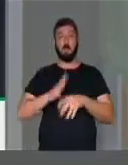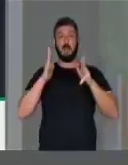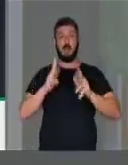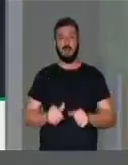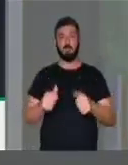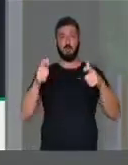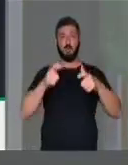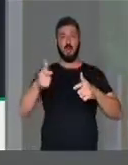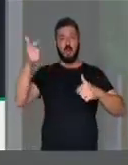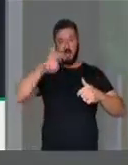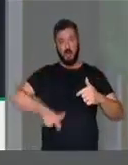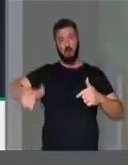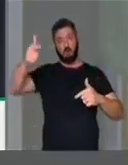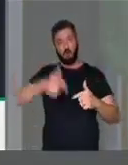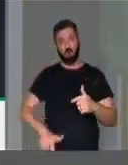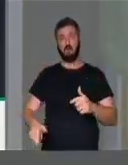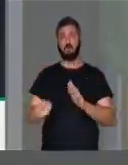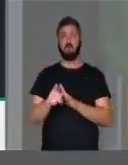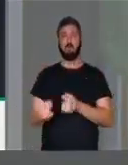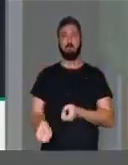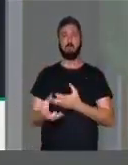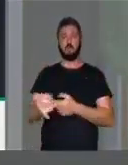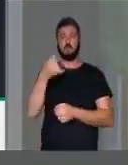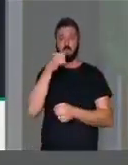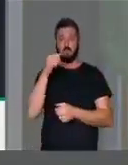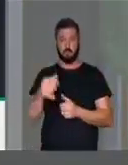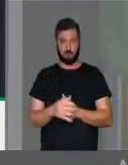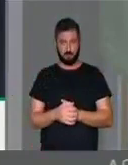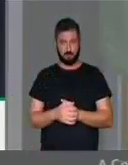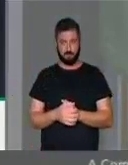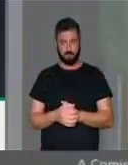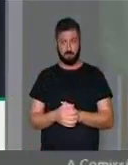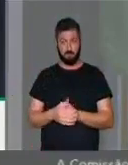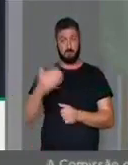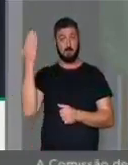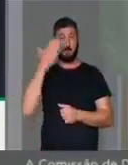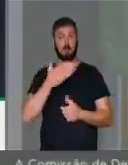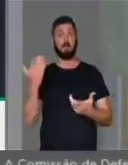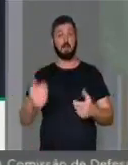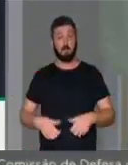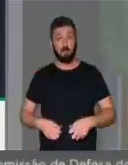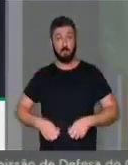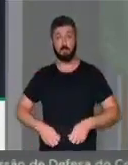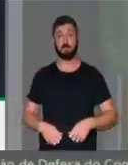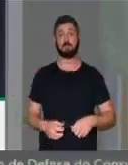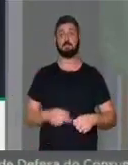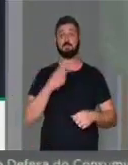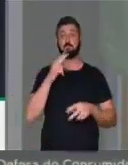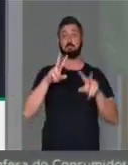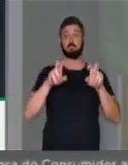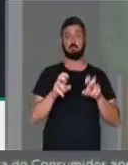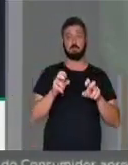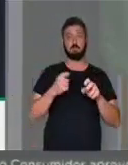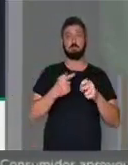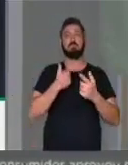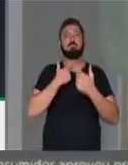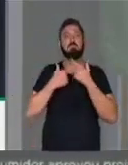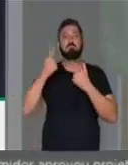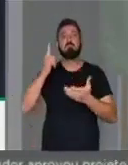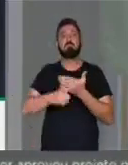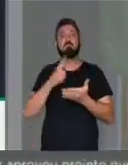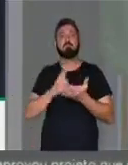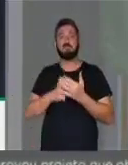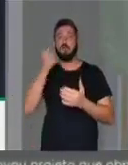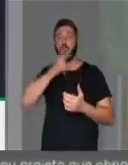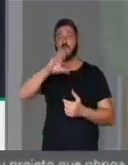as fontes renováveis de produção de energia. Prova disso é que, no que tange aos ambiciosos